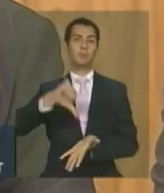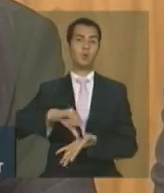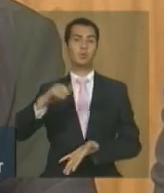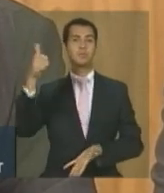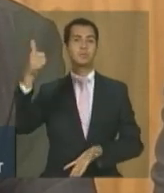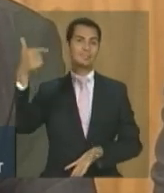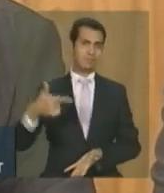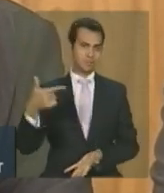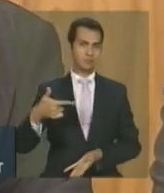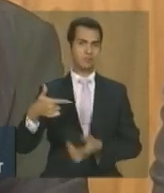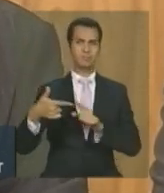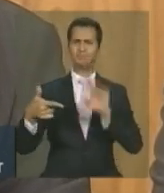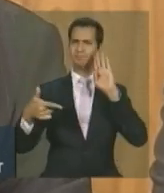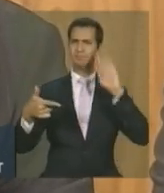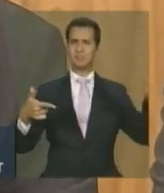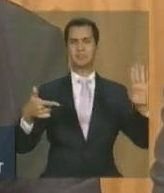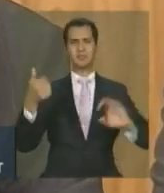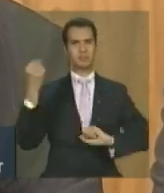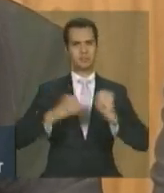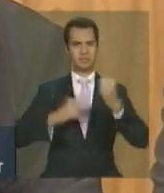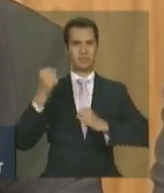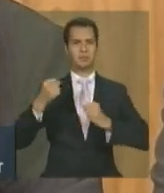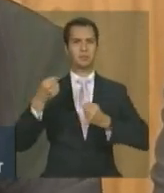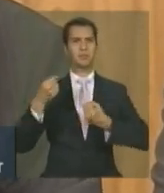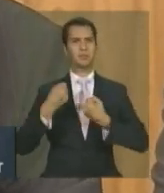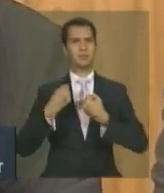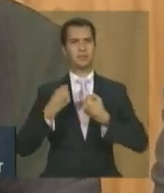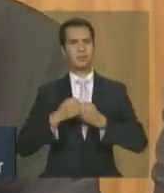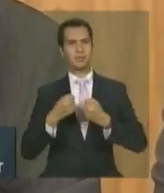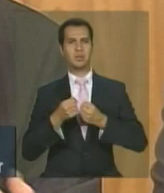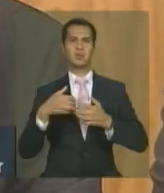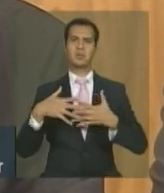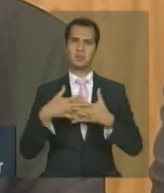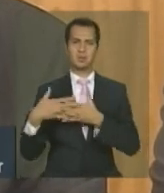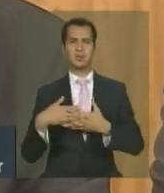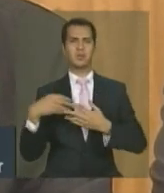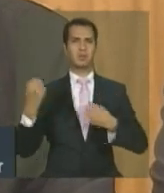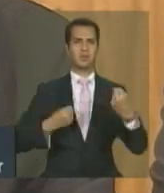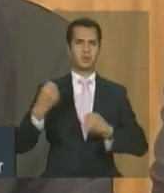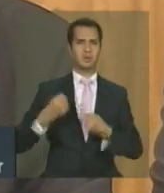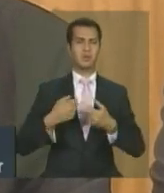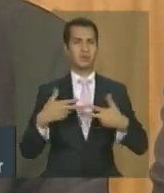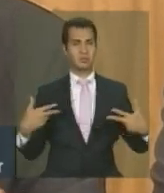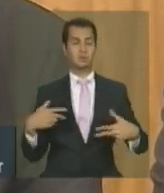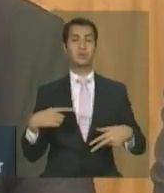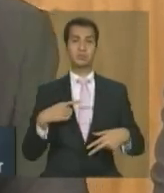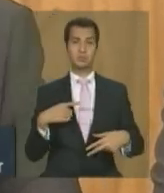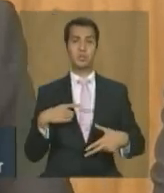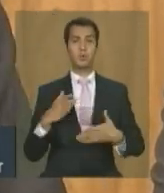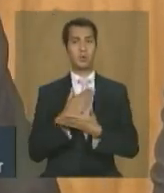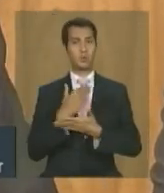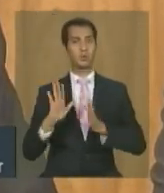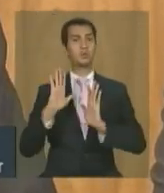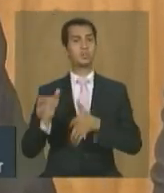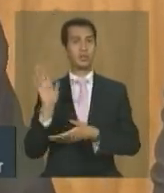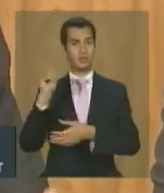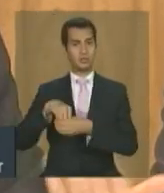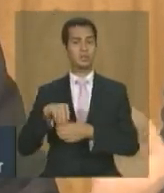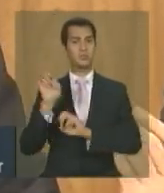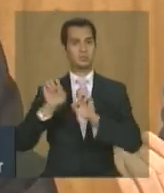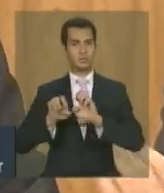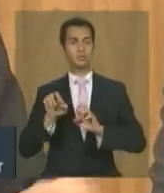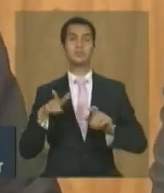Brasil, porque já há outras empresas alocadas lá, estão vindo também novas empresas. A própria Nissan Renault